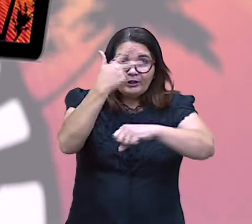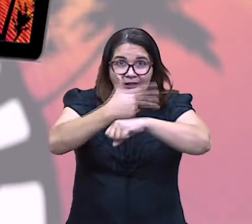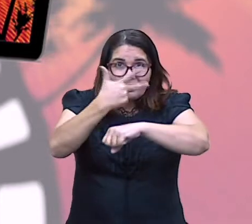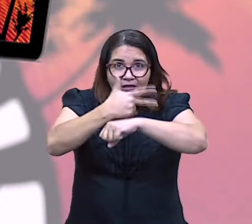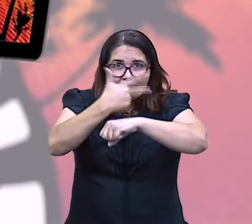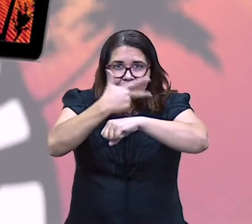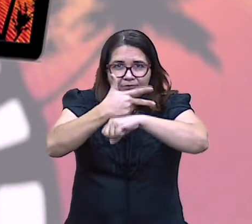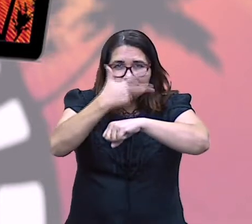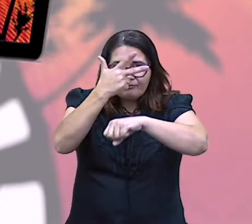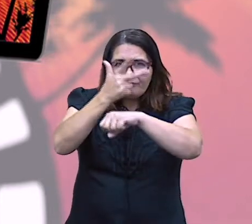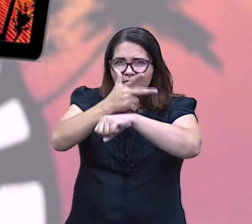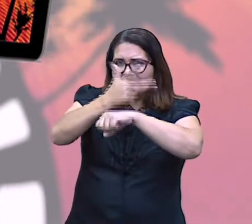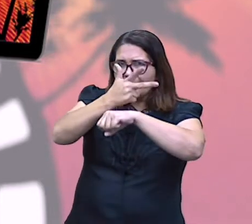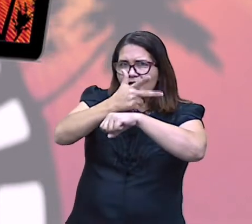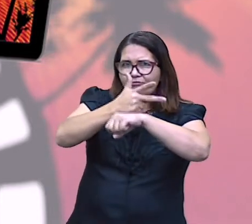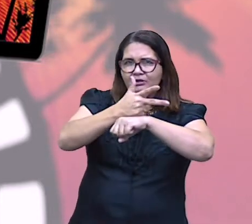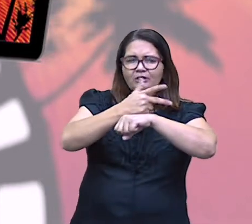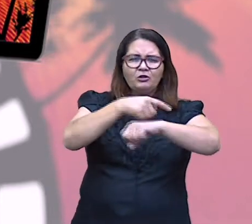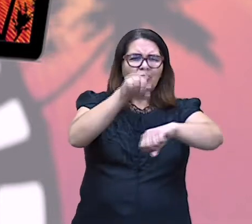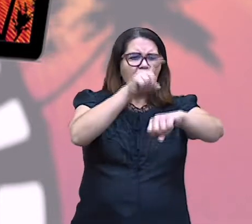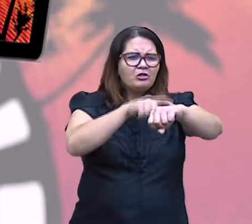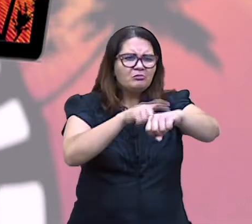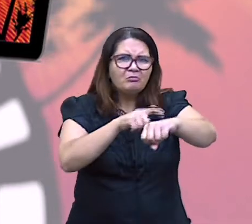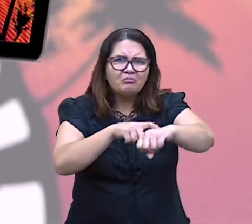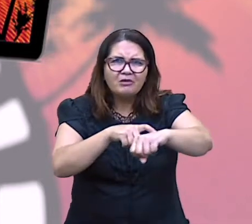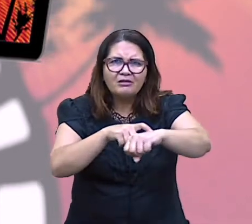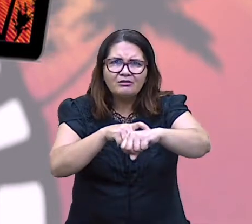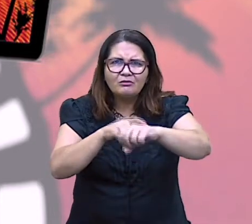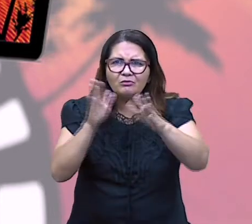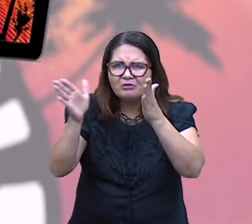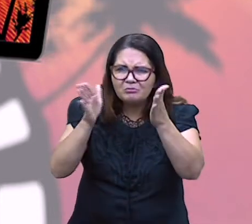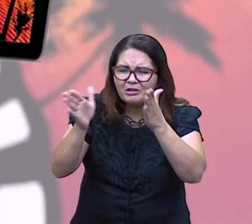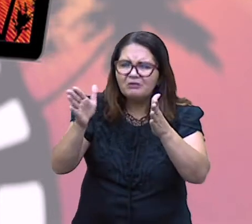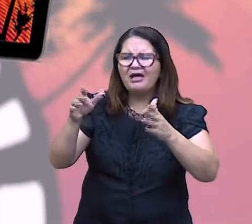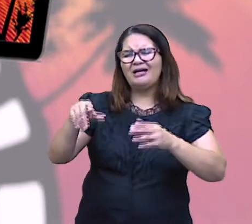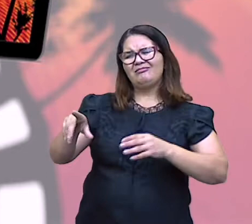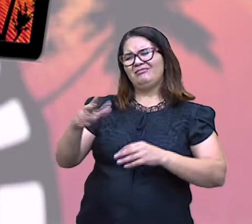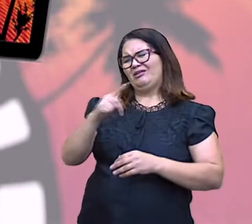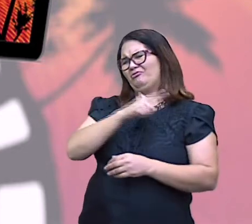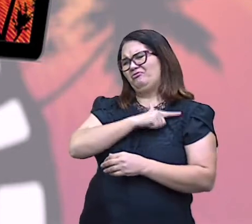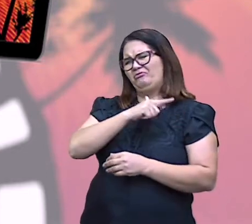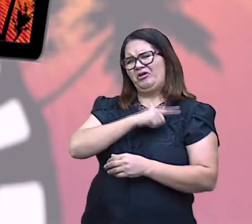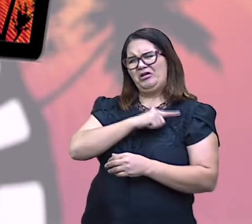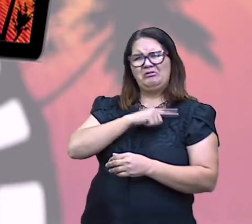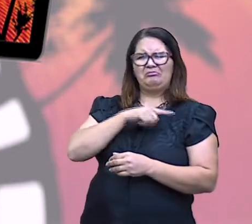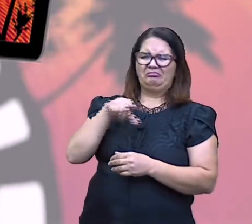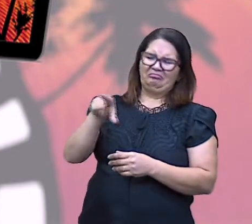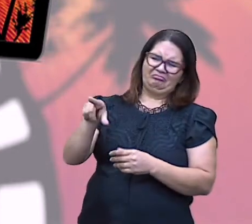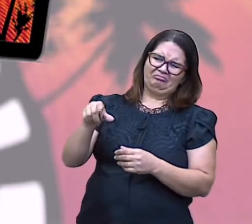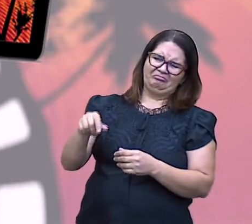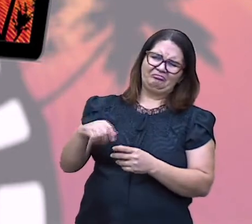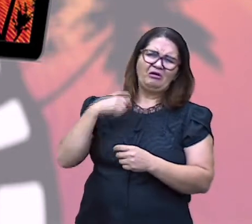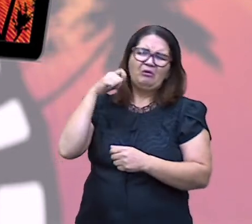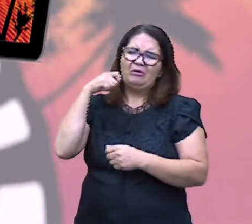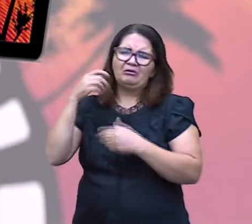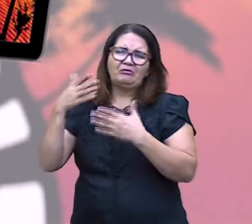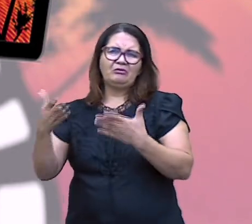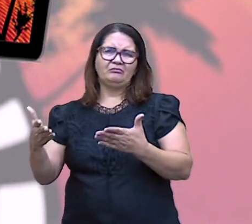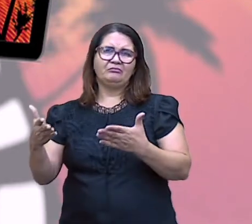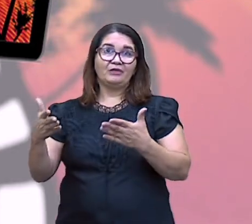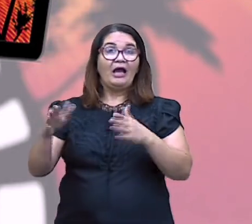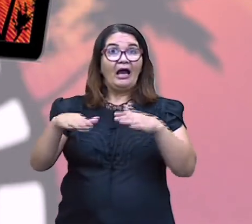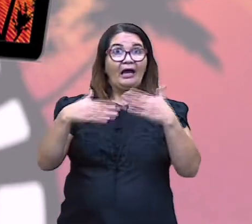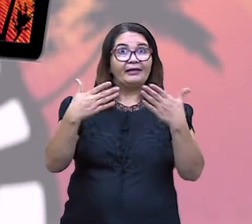mais para gravar aquela cena daquele jeito que está ali. O roteirista vai lá, ajeita uma